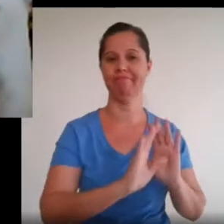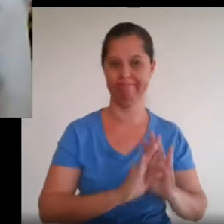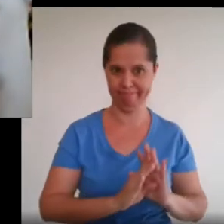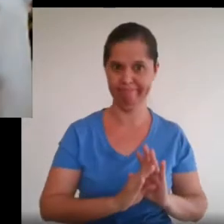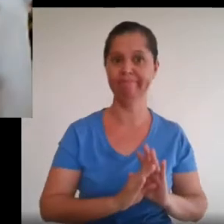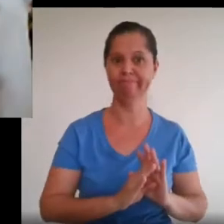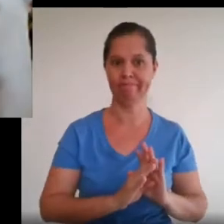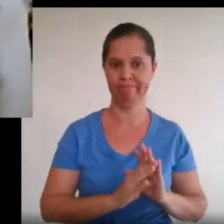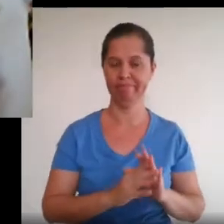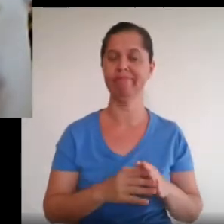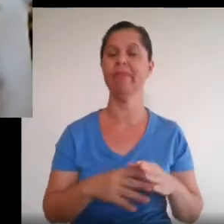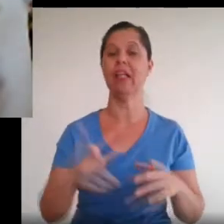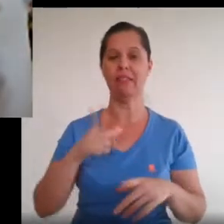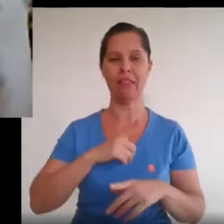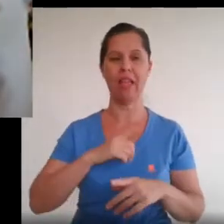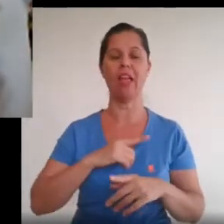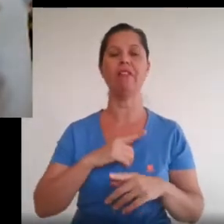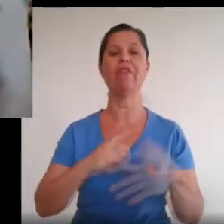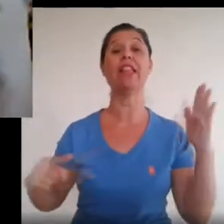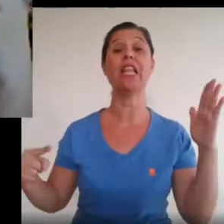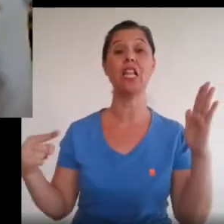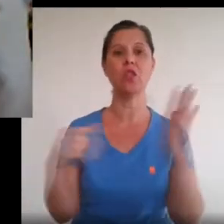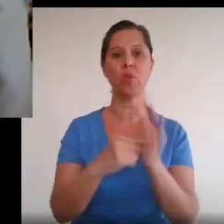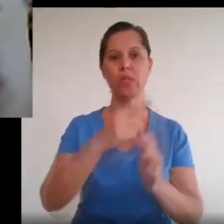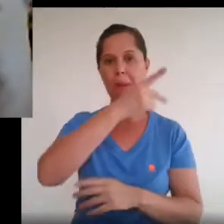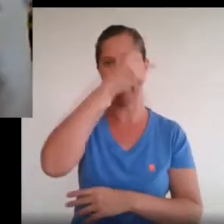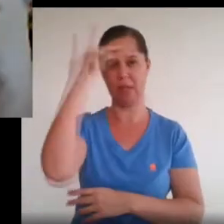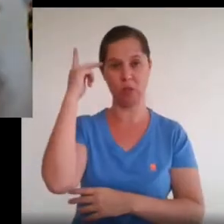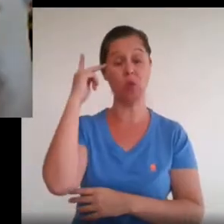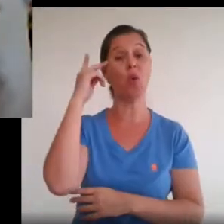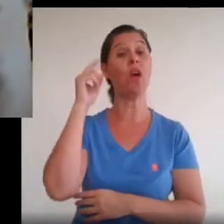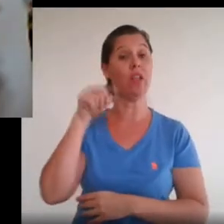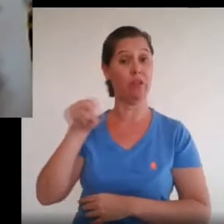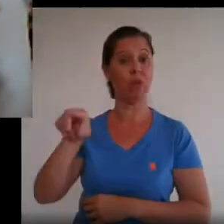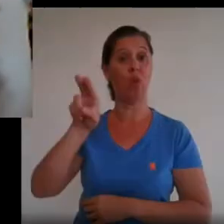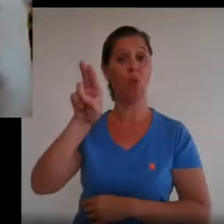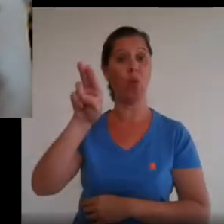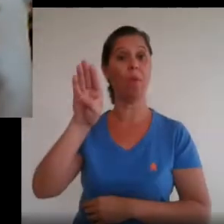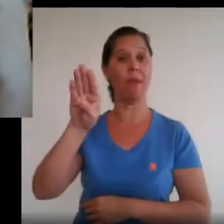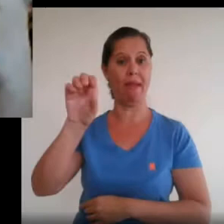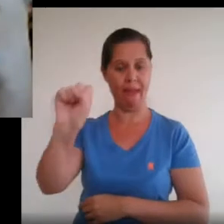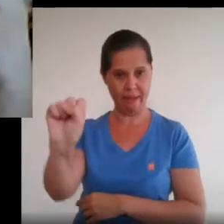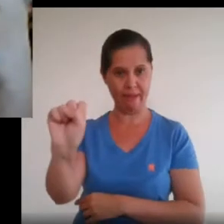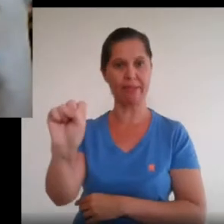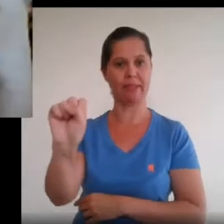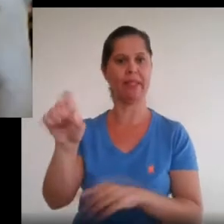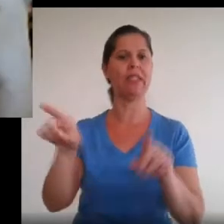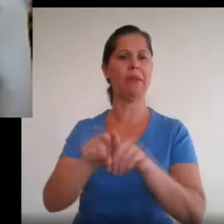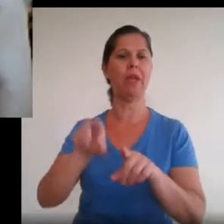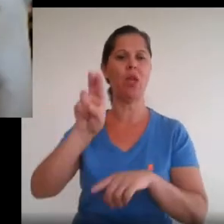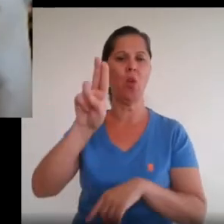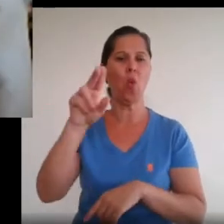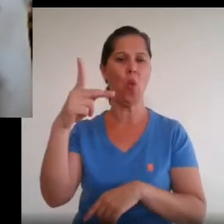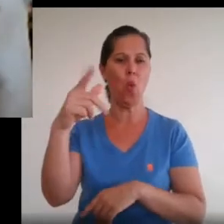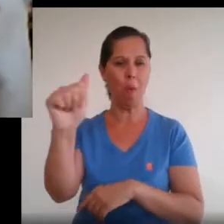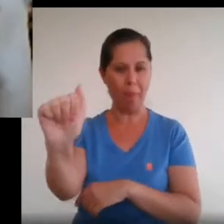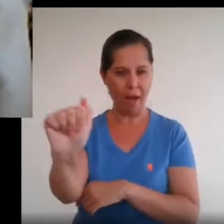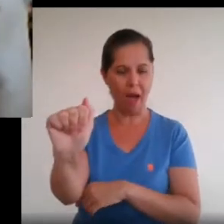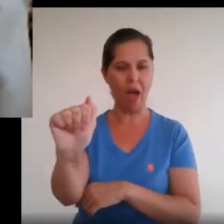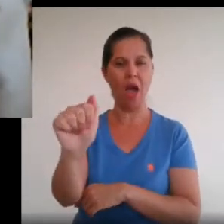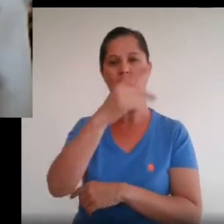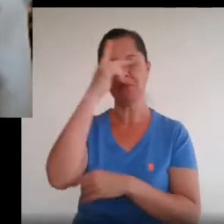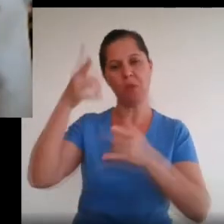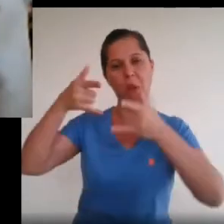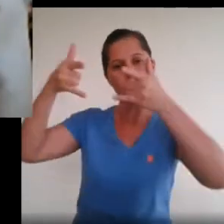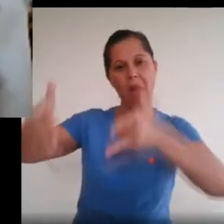de pessoas que foram para as unidades básicas de saúde ou para a UPA, e que ficavam na maca e